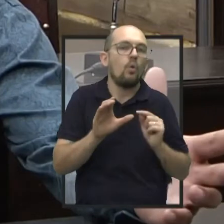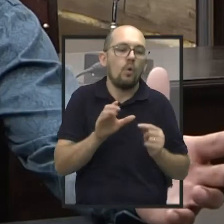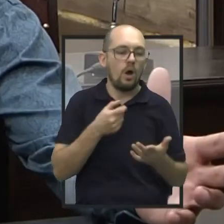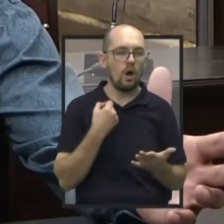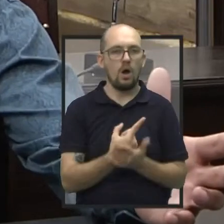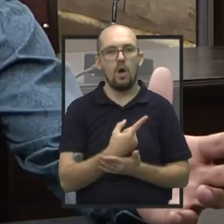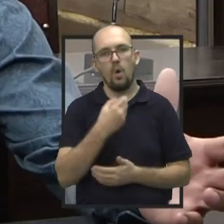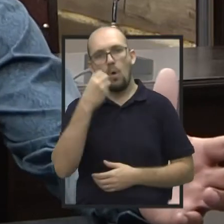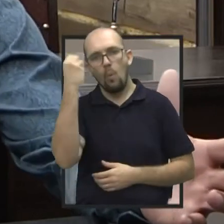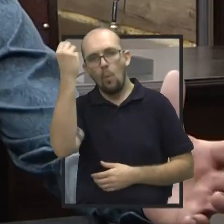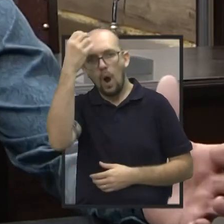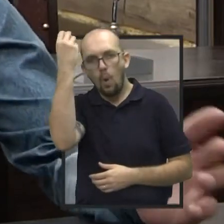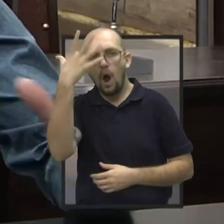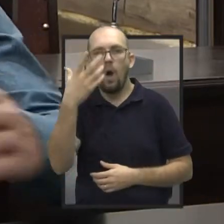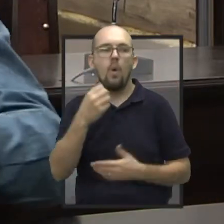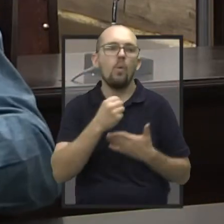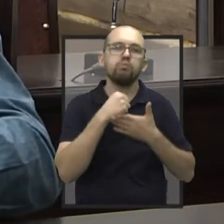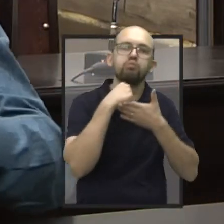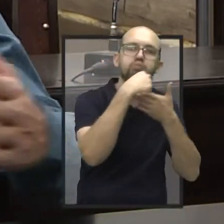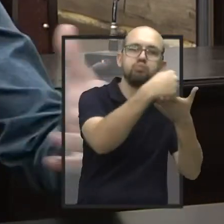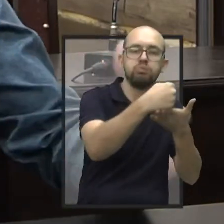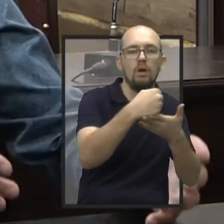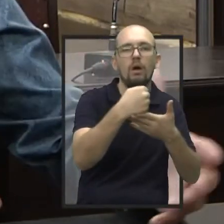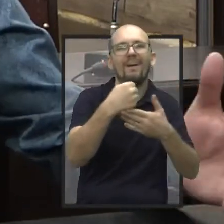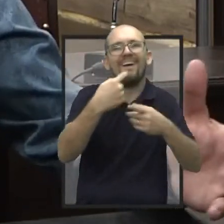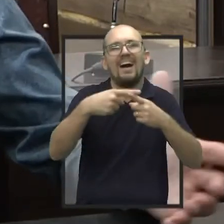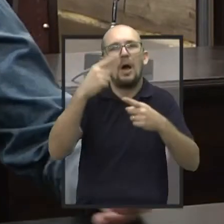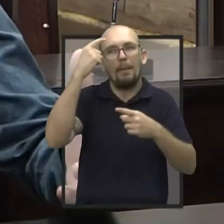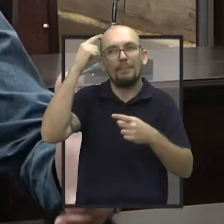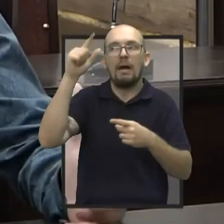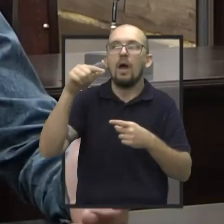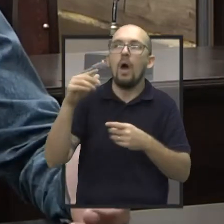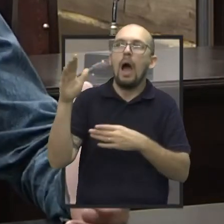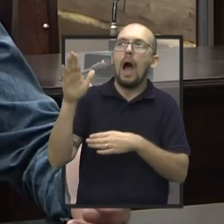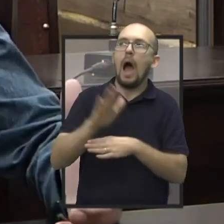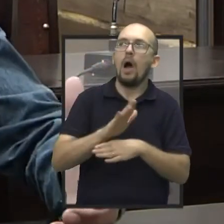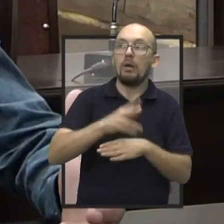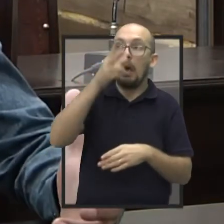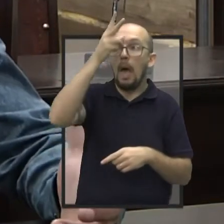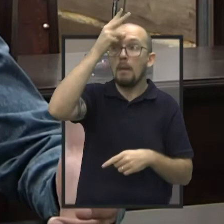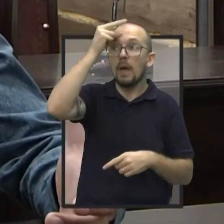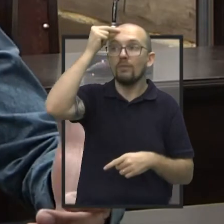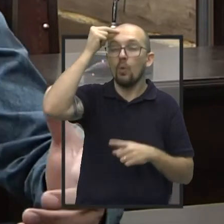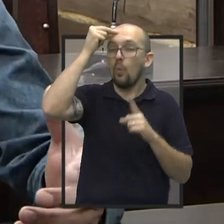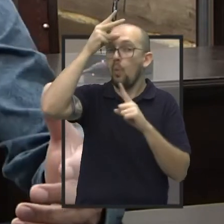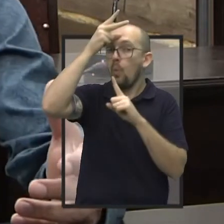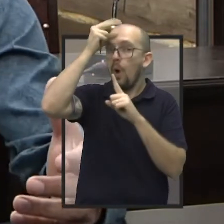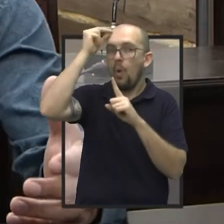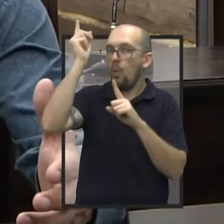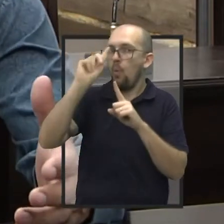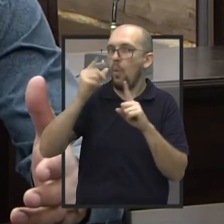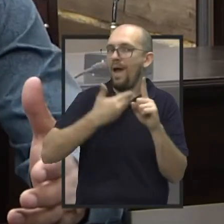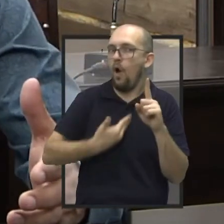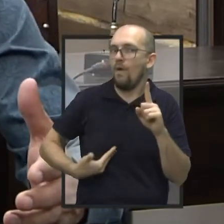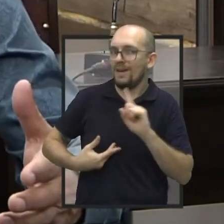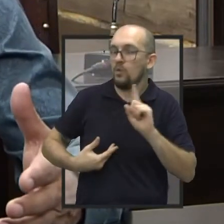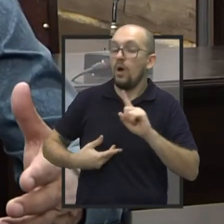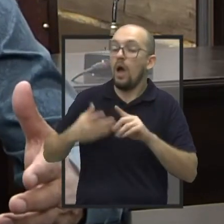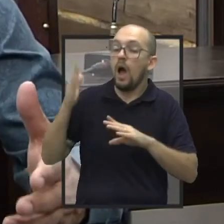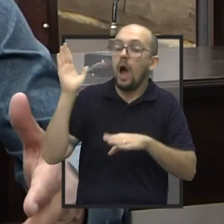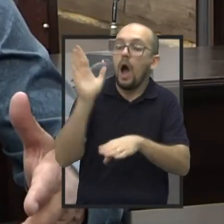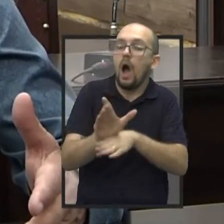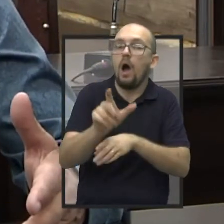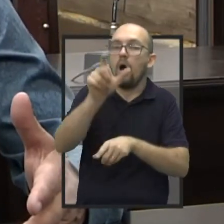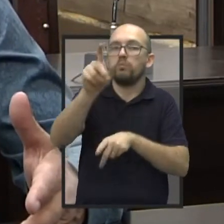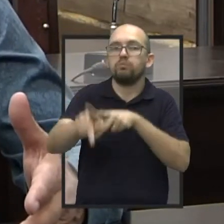estar, tem muitos que entendem ajudar o governo, não é ajudar o governo, é ajudar a população que precisa. E eu, junto com o deputado Estevam